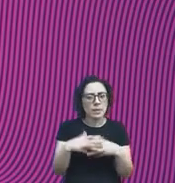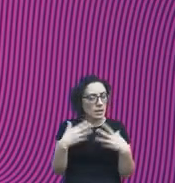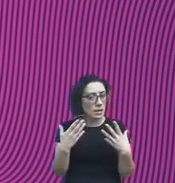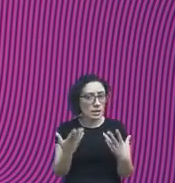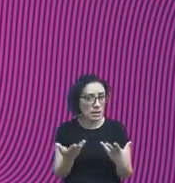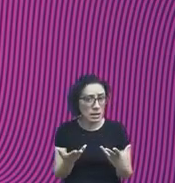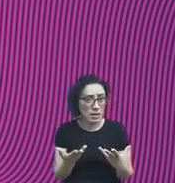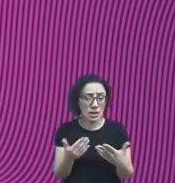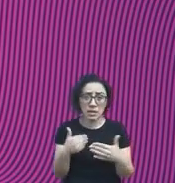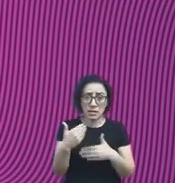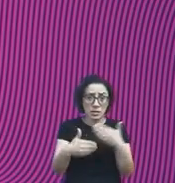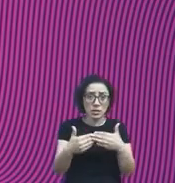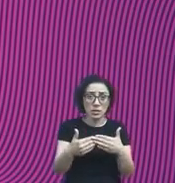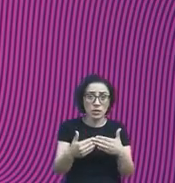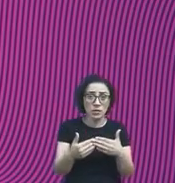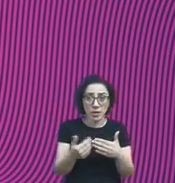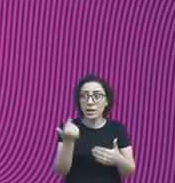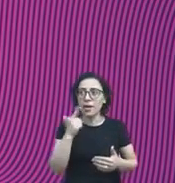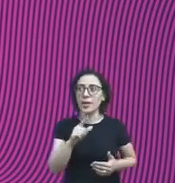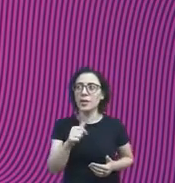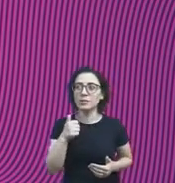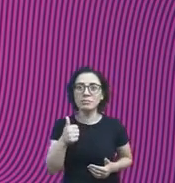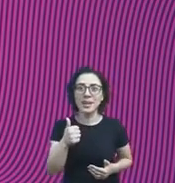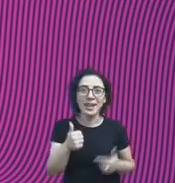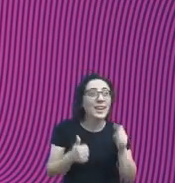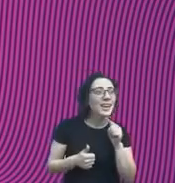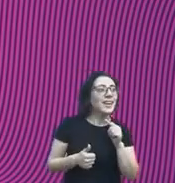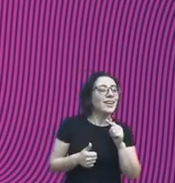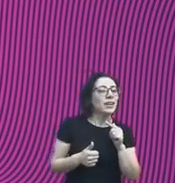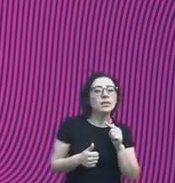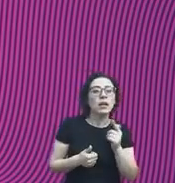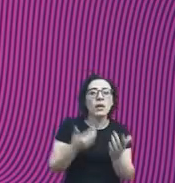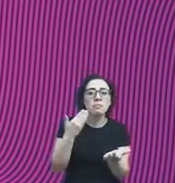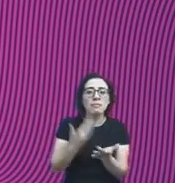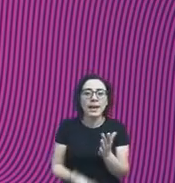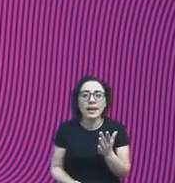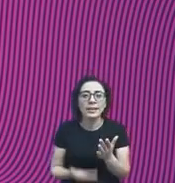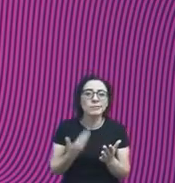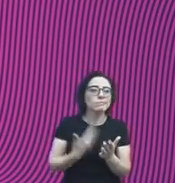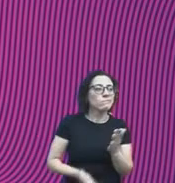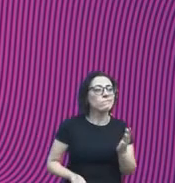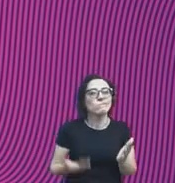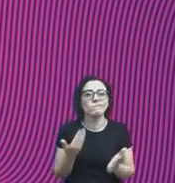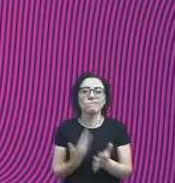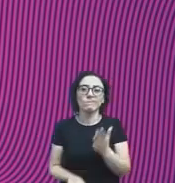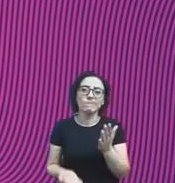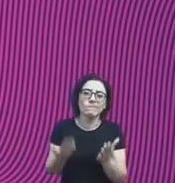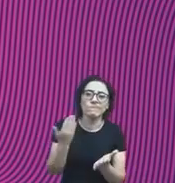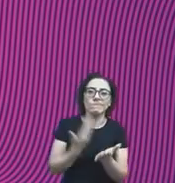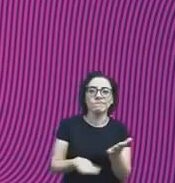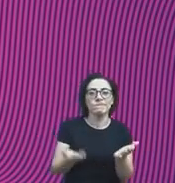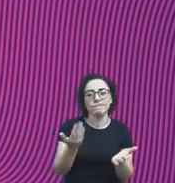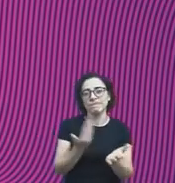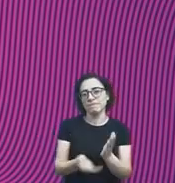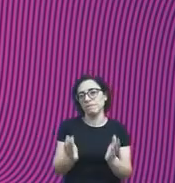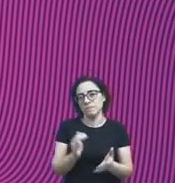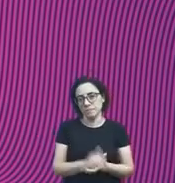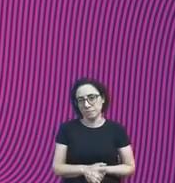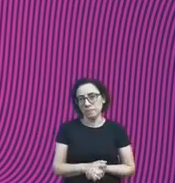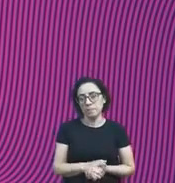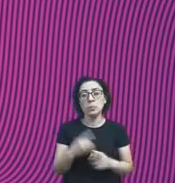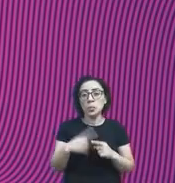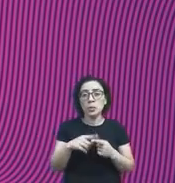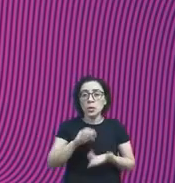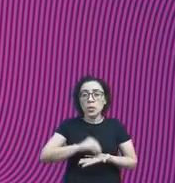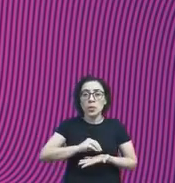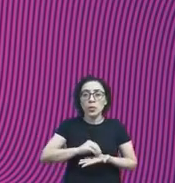ganha-ganha, esse é um jogo de perde-perde, porque, no mínimo, a gente está deixando de enfrentar o fato de